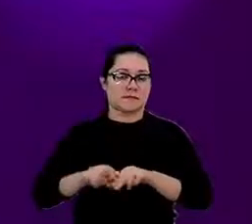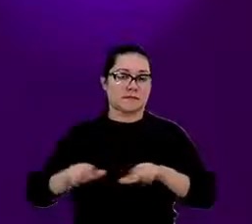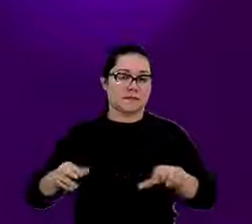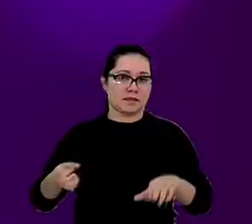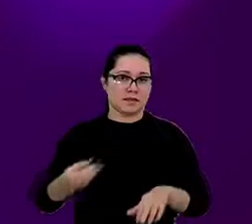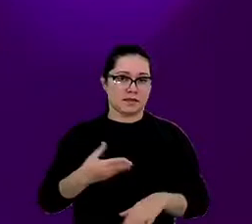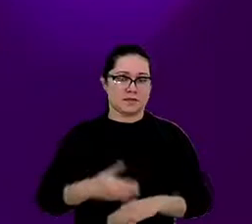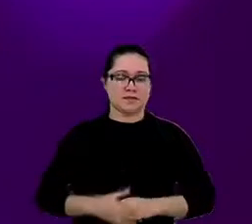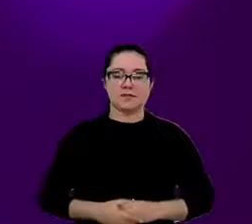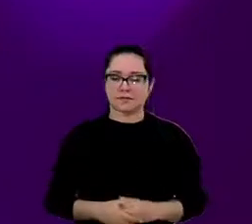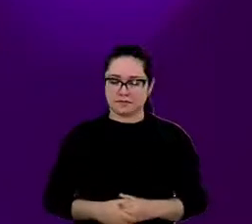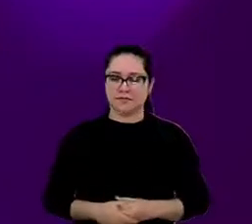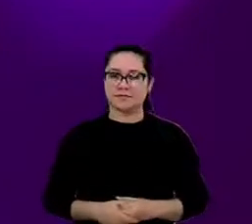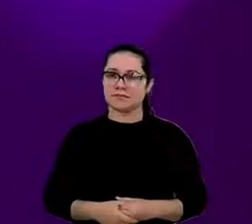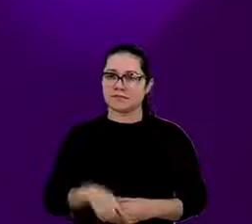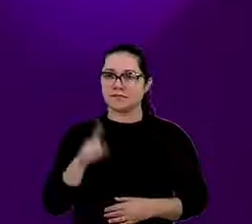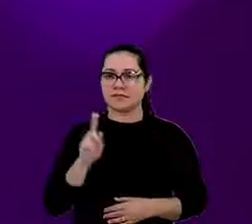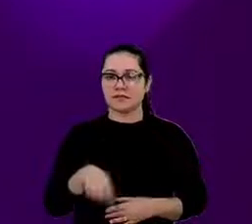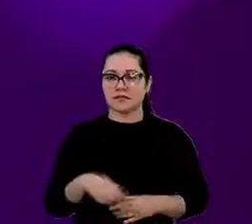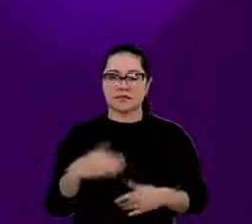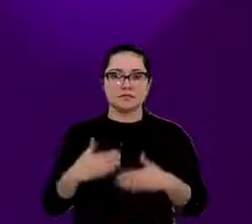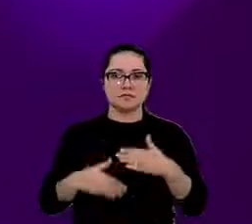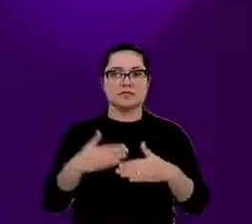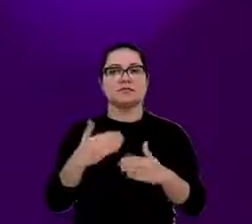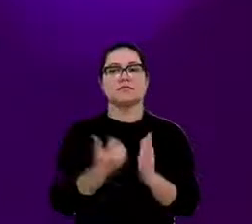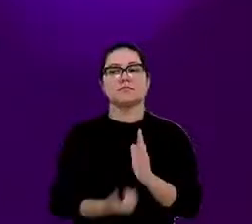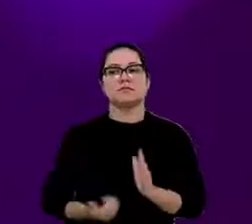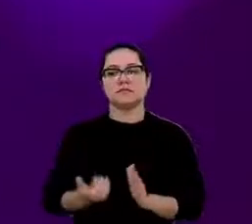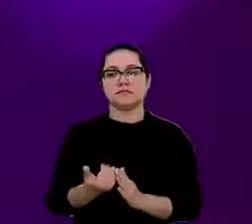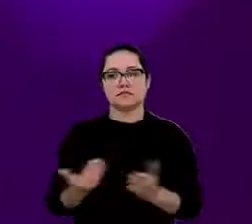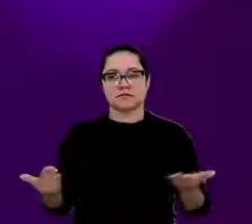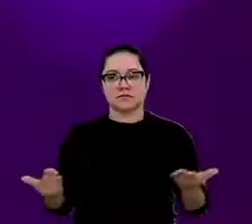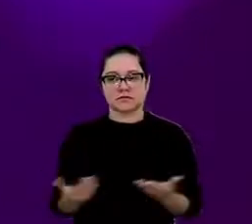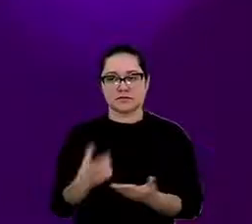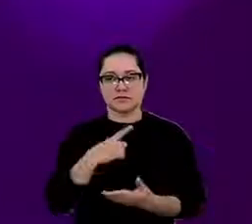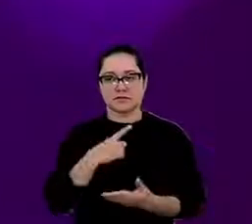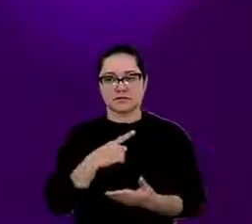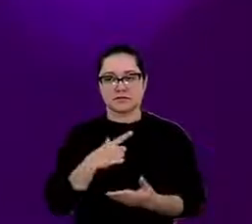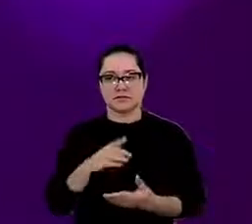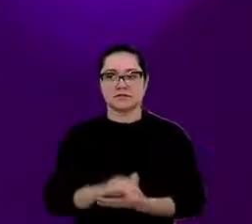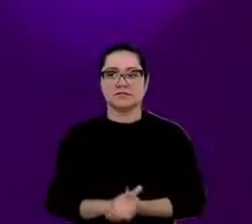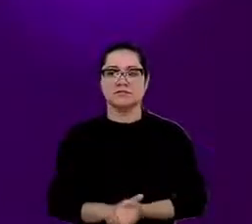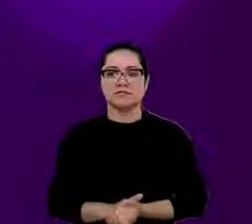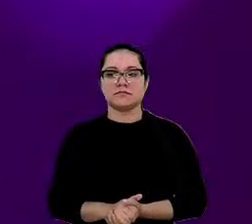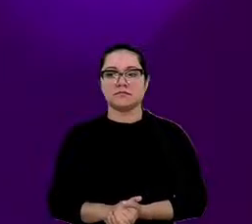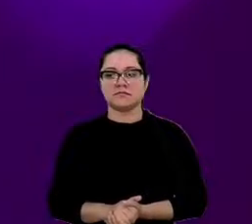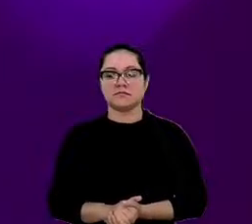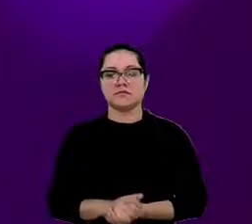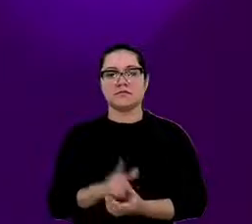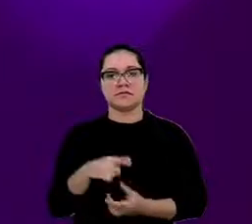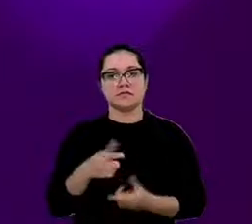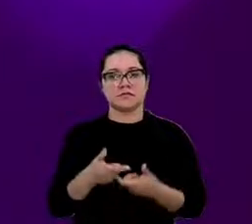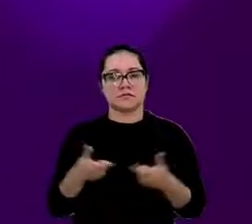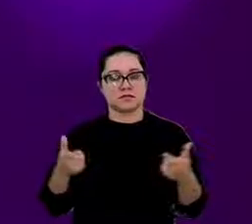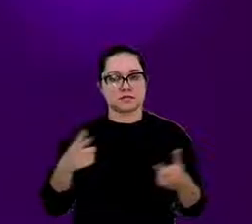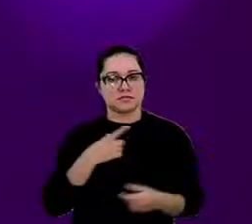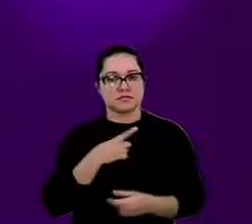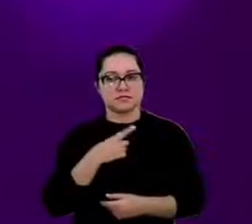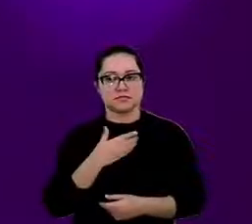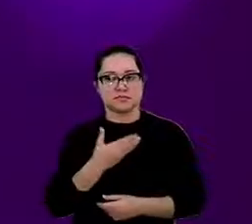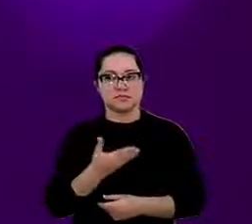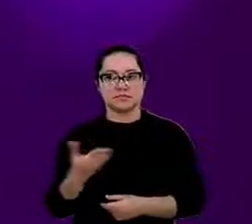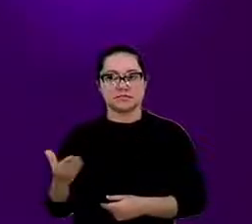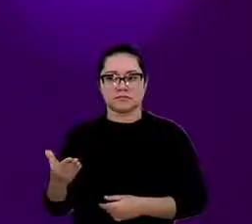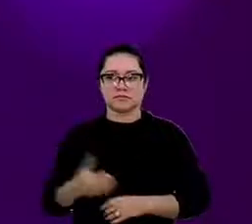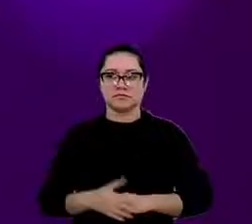geração. Então, esse grande avanço, né, das válvulas transcatéteres permitiu um aumento muito grande, exponencial no mundo todo da